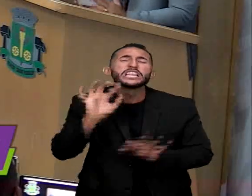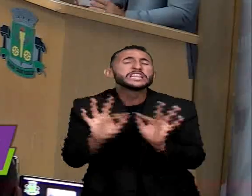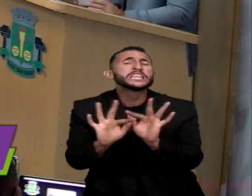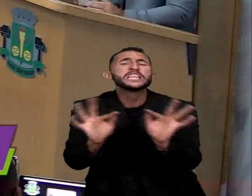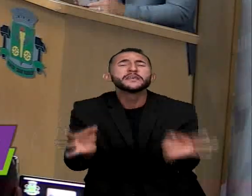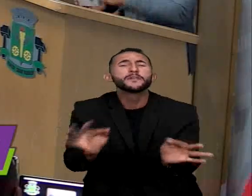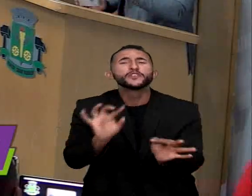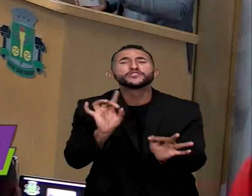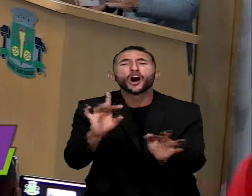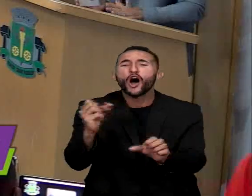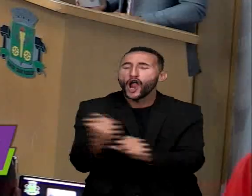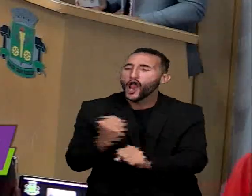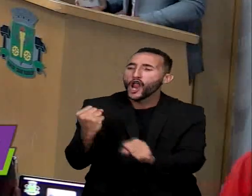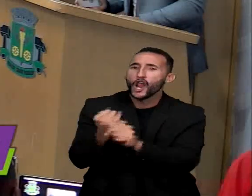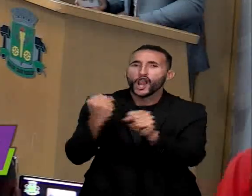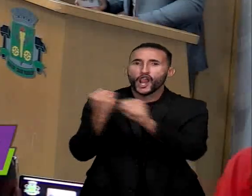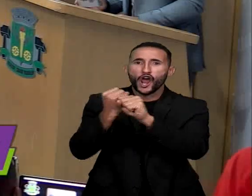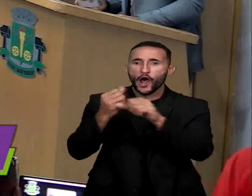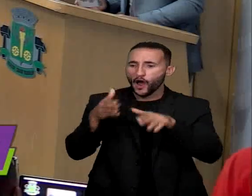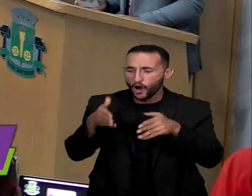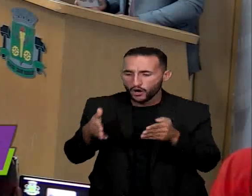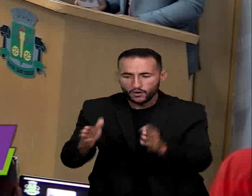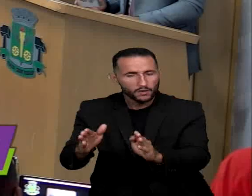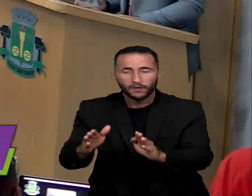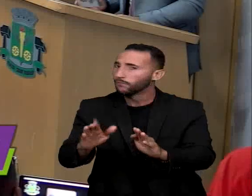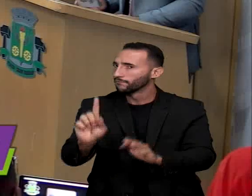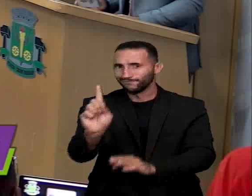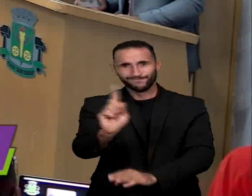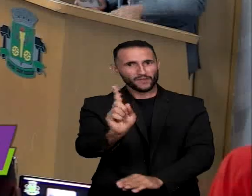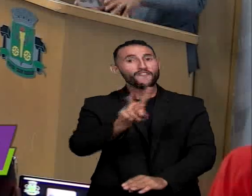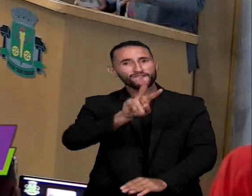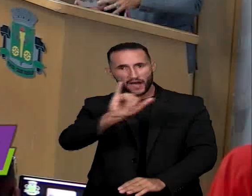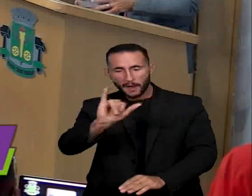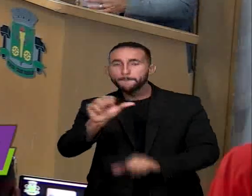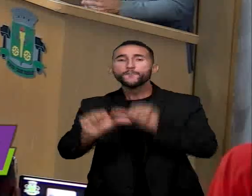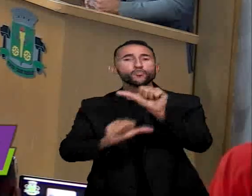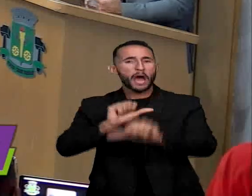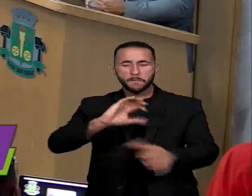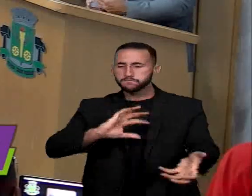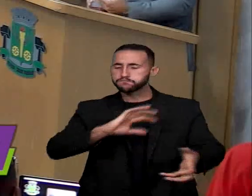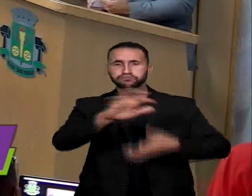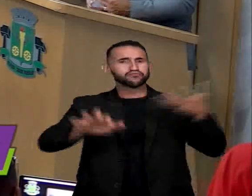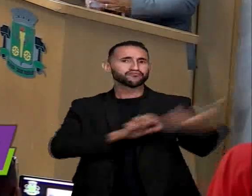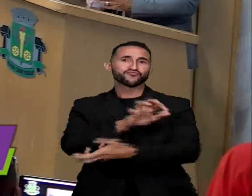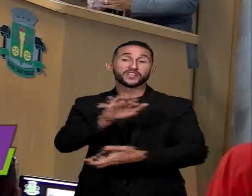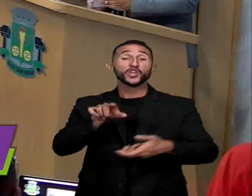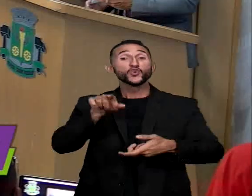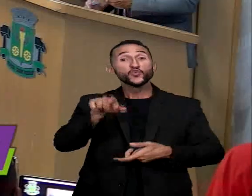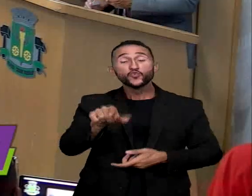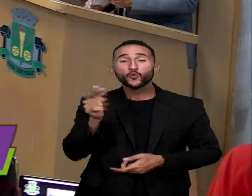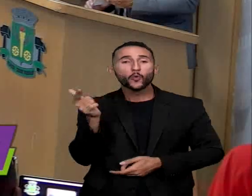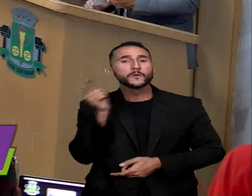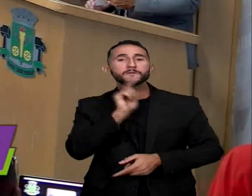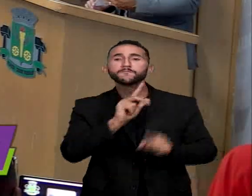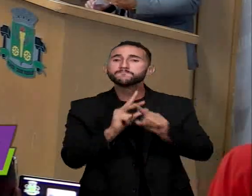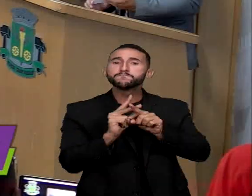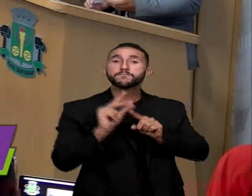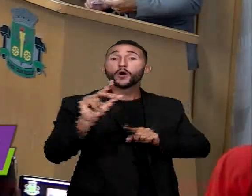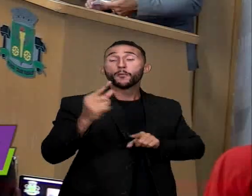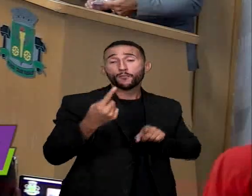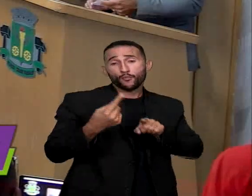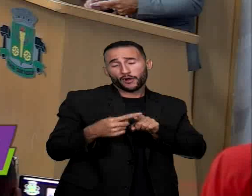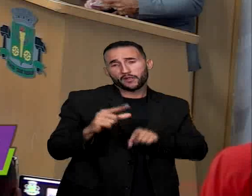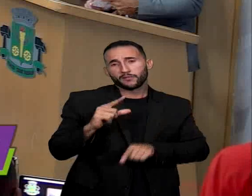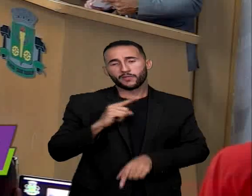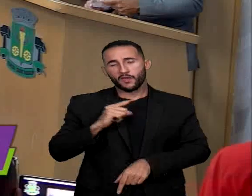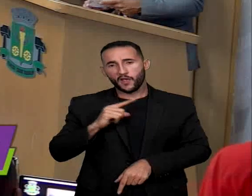né Isso vai trazer muitas conquistas pro nosso povo e muitas dessas conquistas Elas têm acontecido porque hoje a gente também tem um